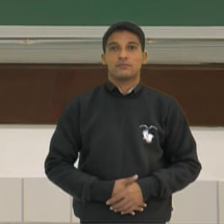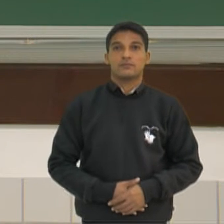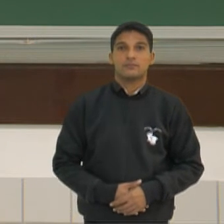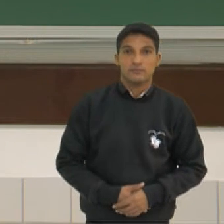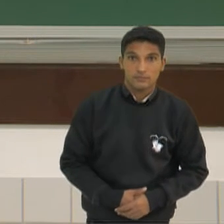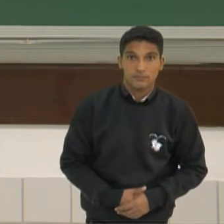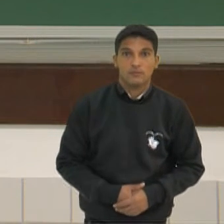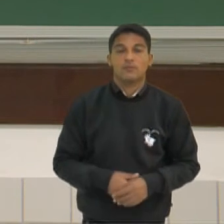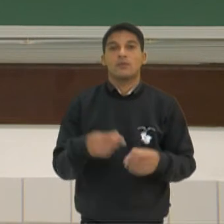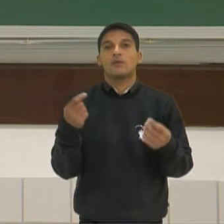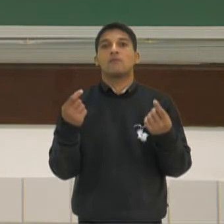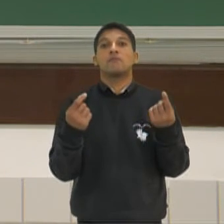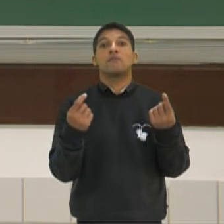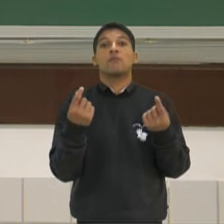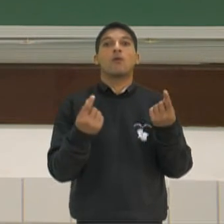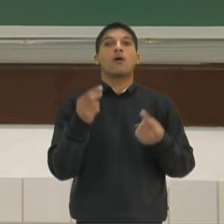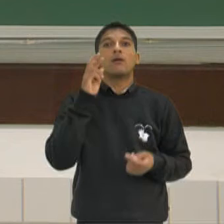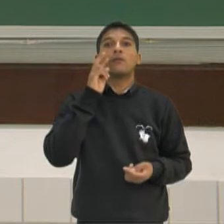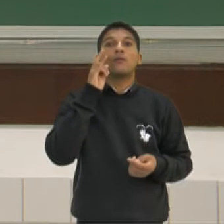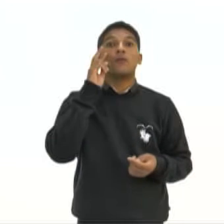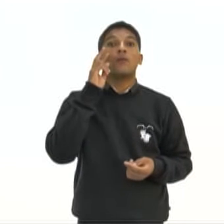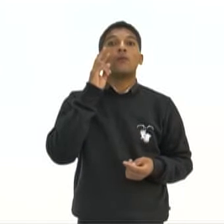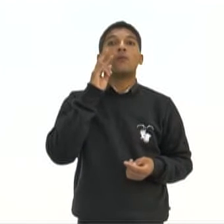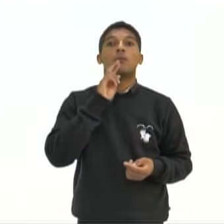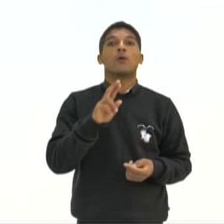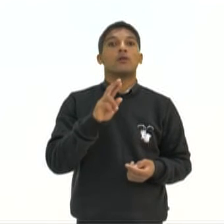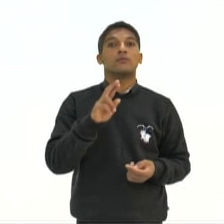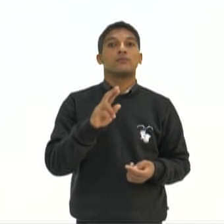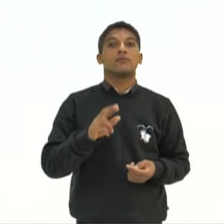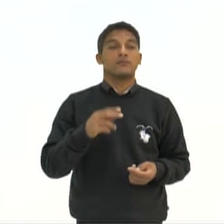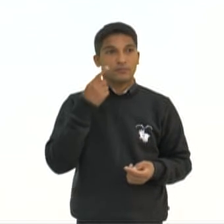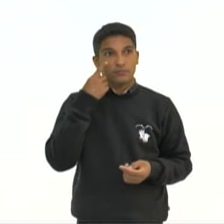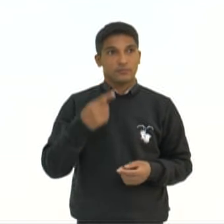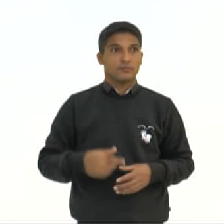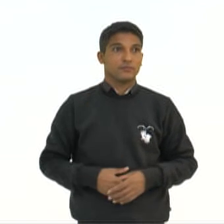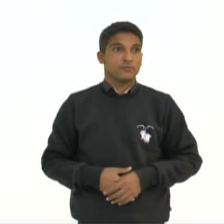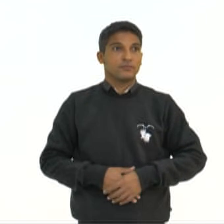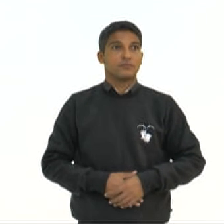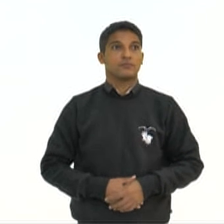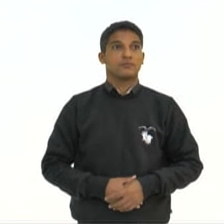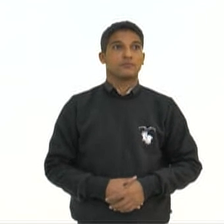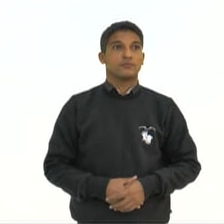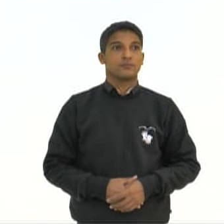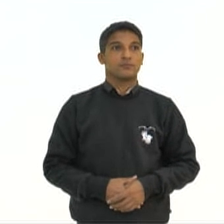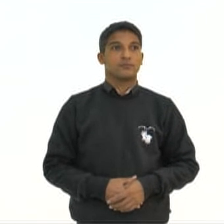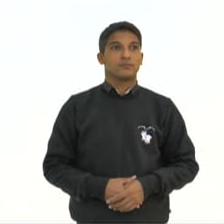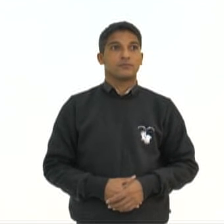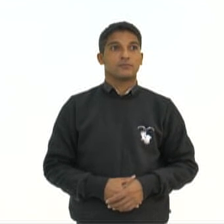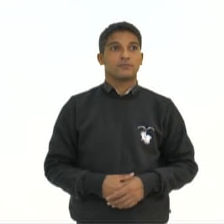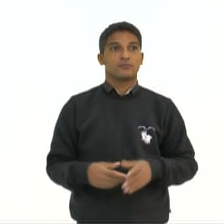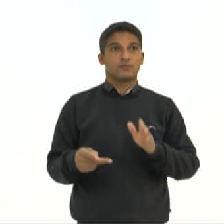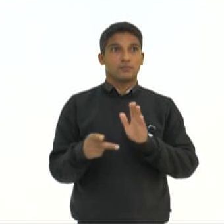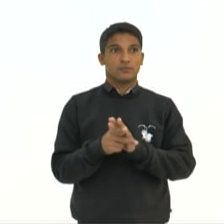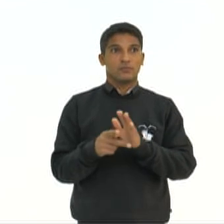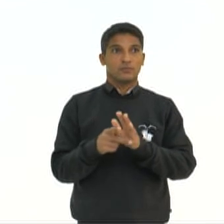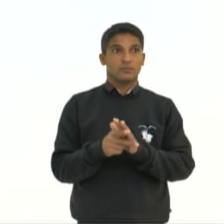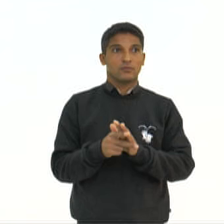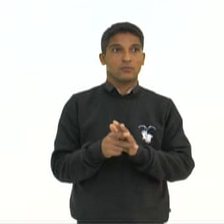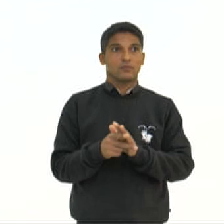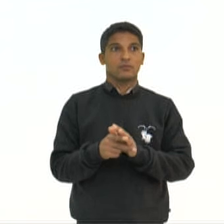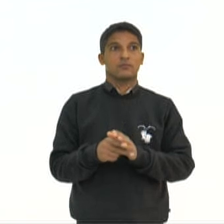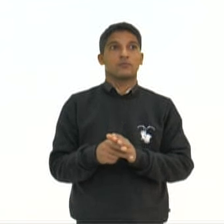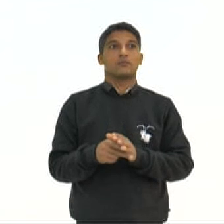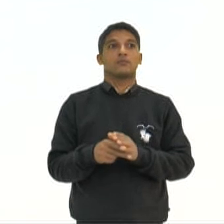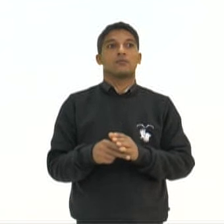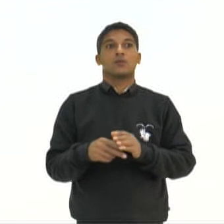Vamos ver qual é a resposta correta? Bom, na dinastia dos Abássidas, como concretiza-se o poder